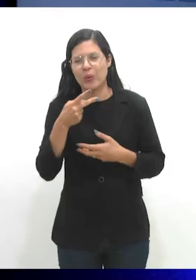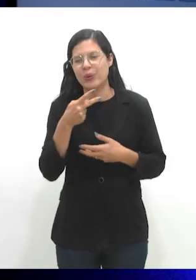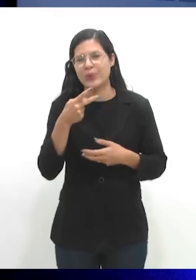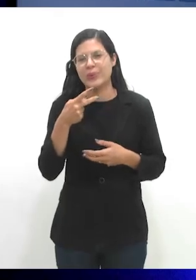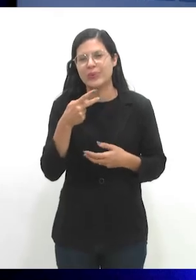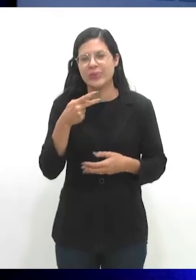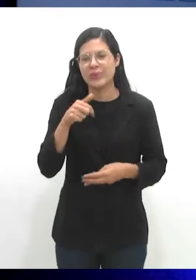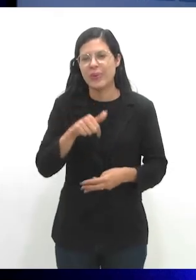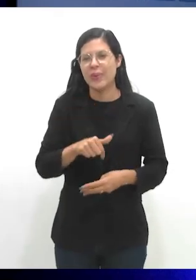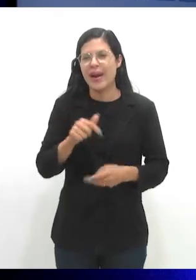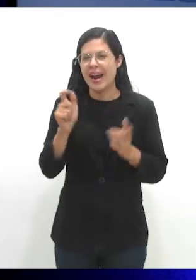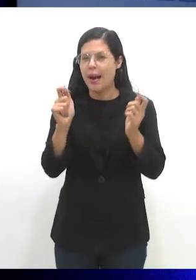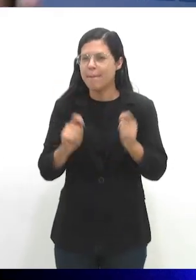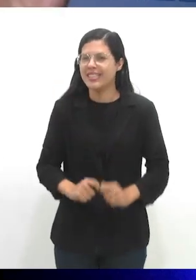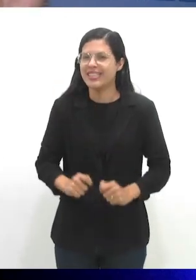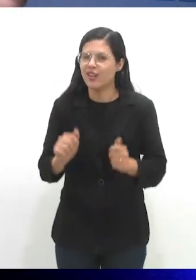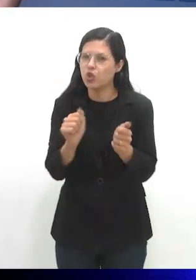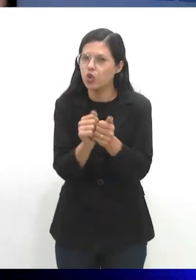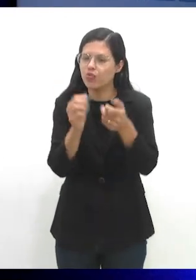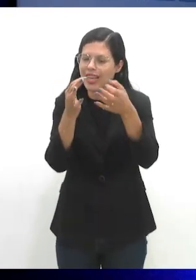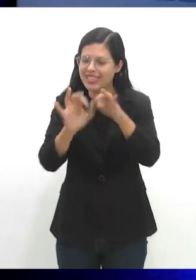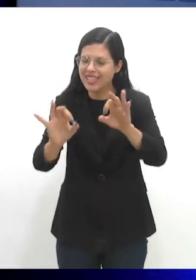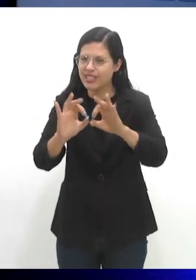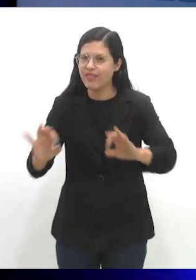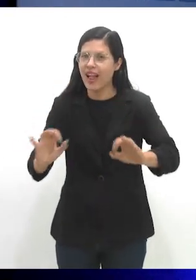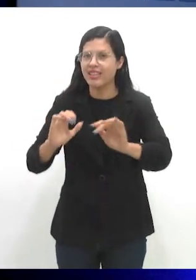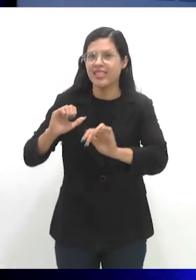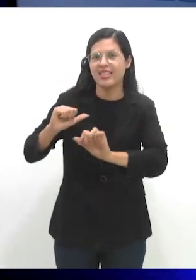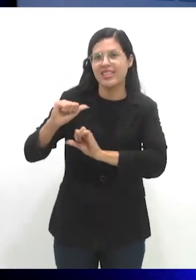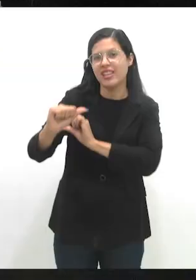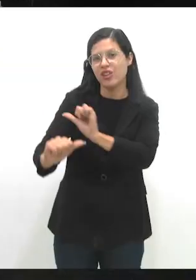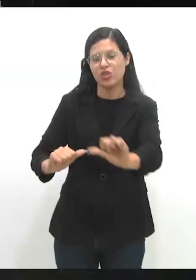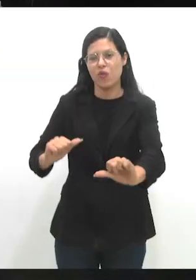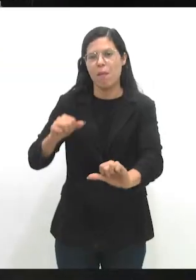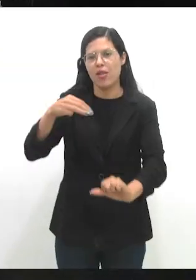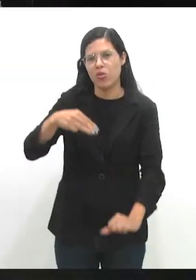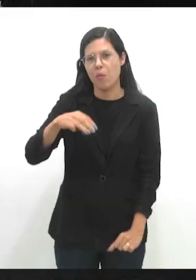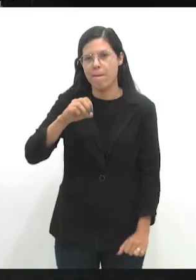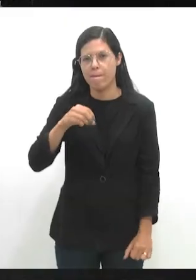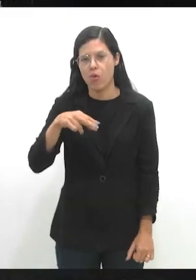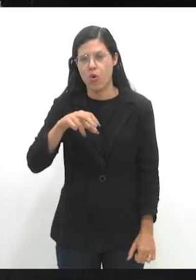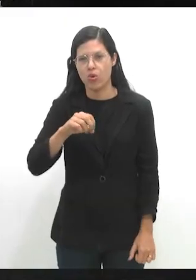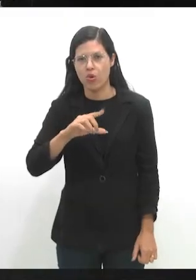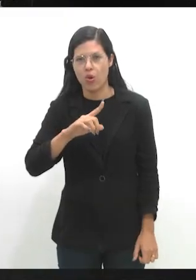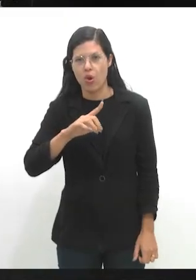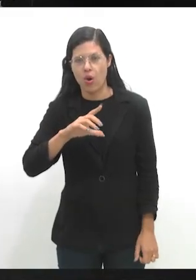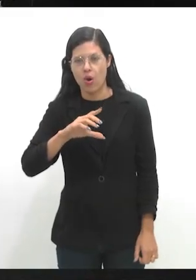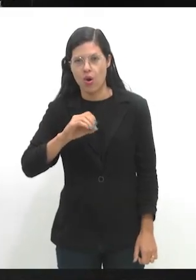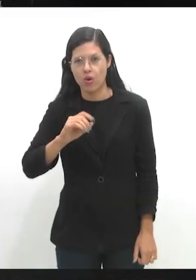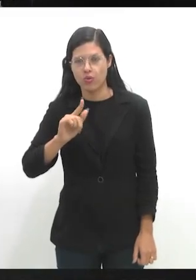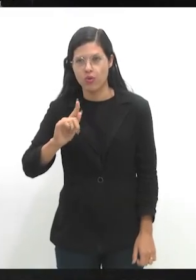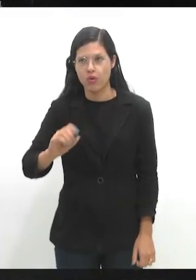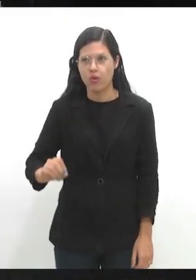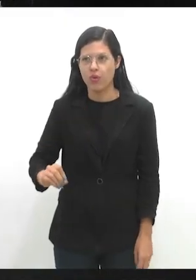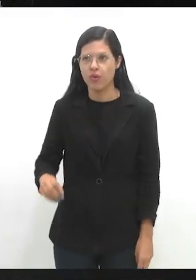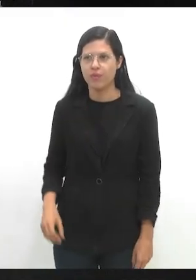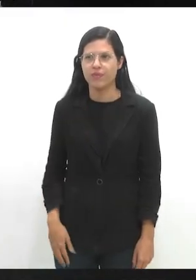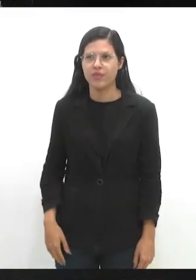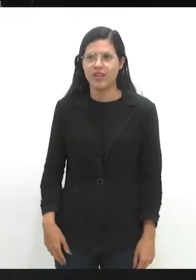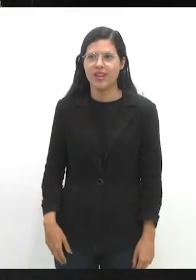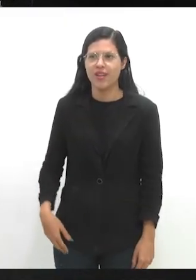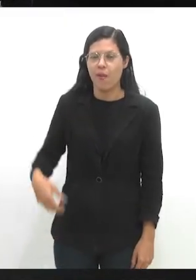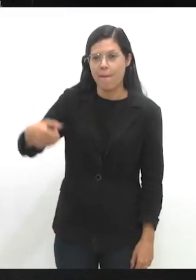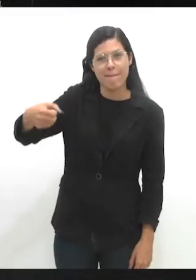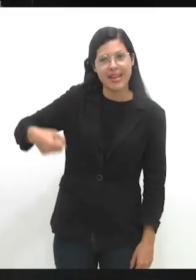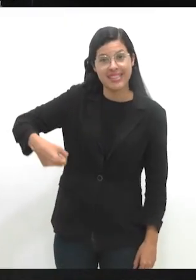juntar essas citações e transformar isso num monólogo? Eu falei, não consegui. Que ele levou lá para casa uma sacola